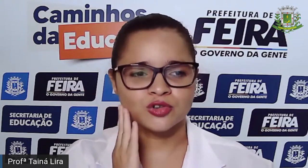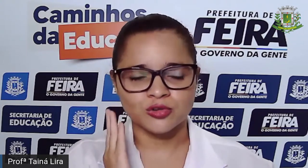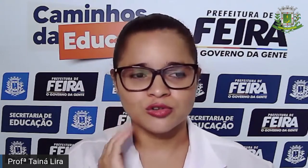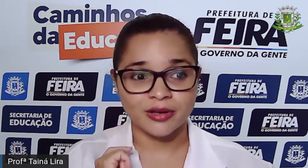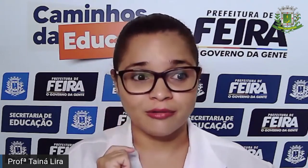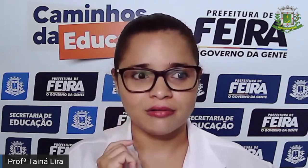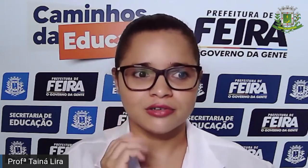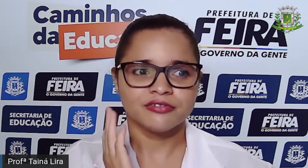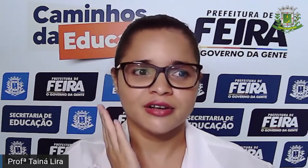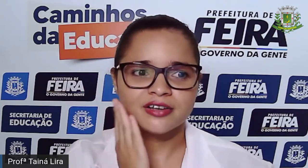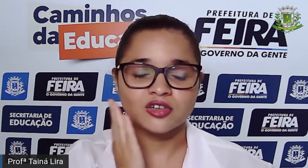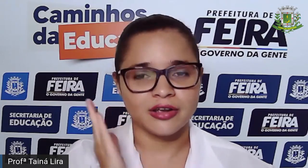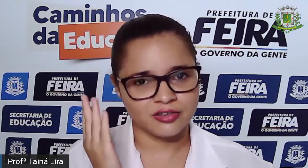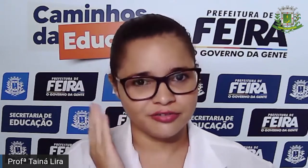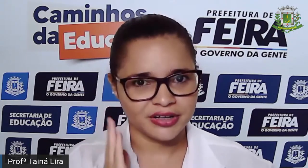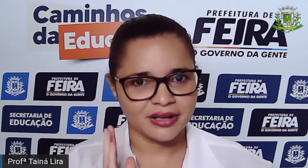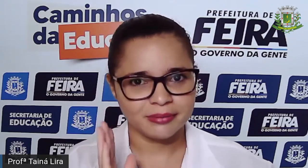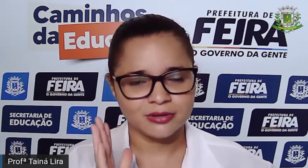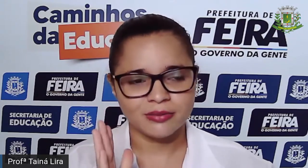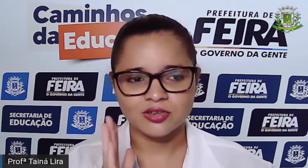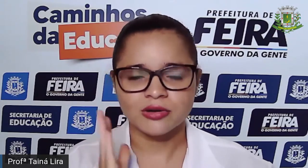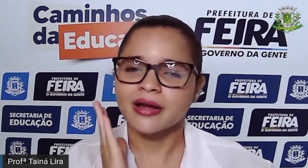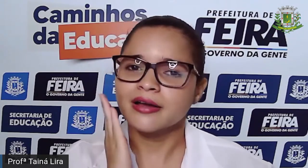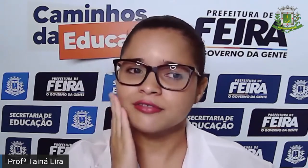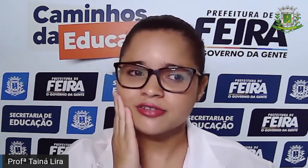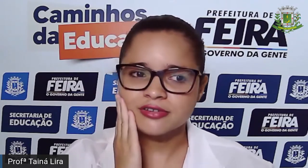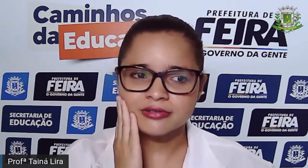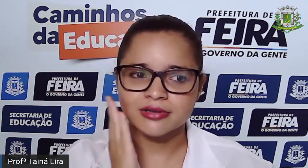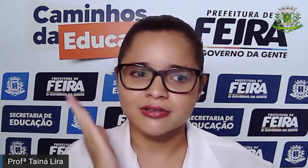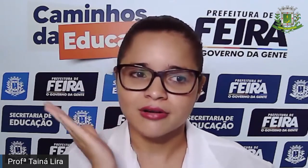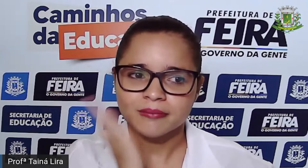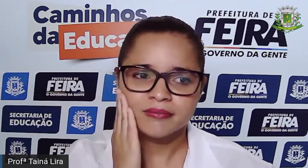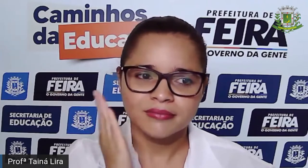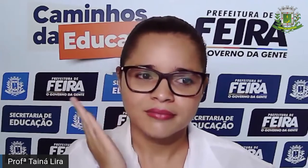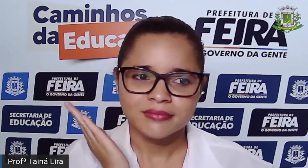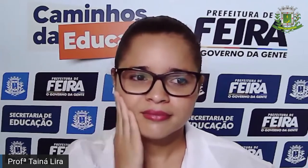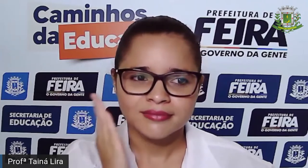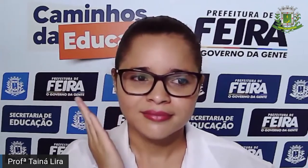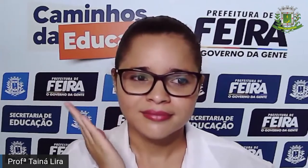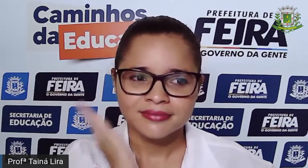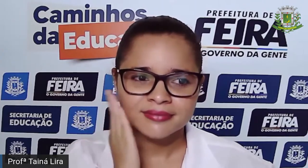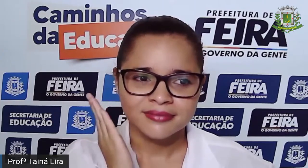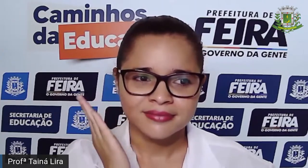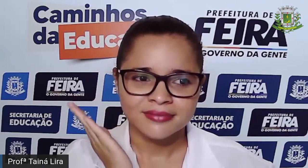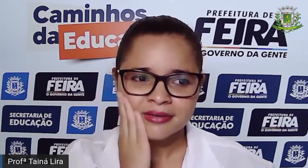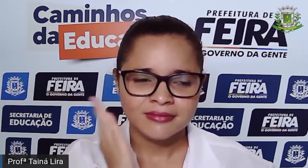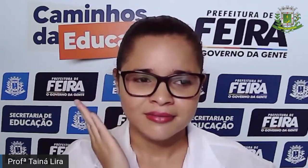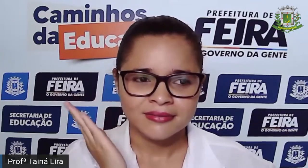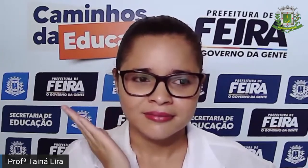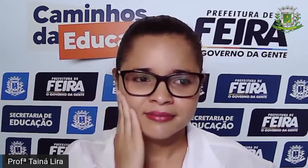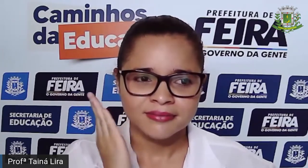no rosto, o som é igual ou diferente? Ó, é devagar para não machucar, viu? Segundo ano, ó.